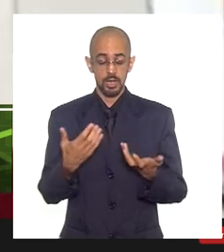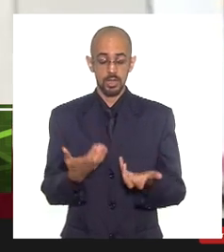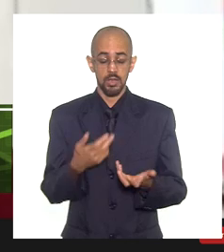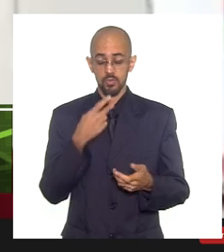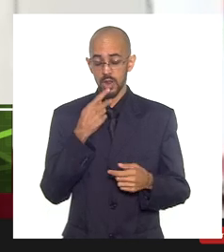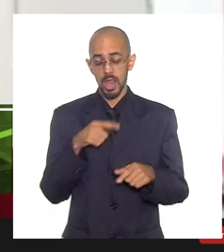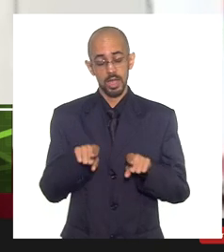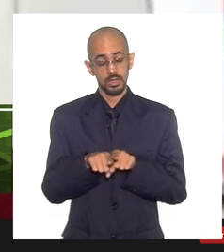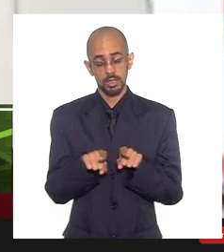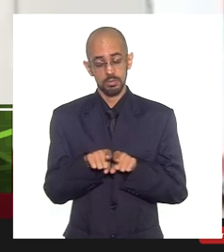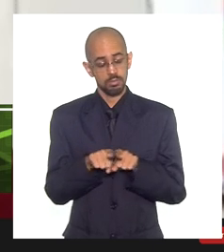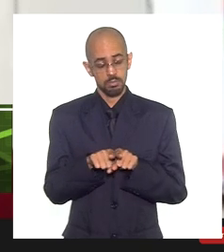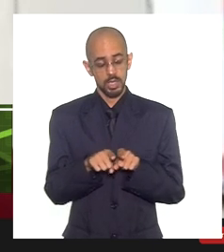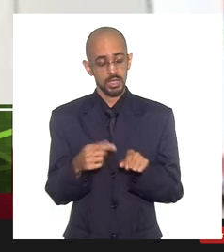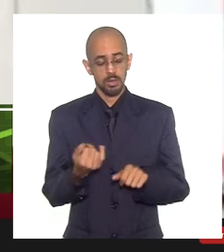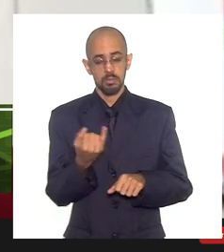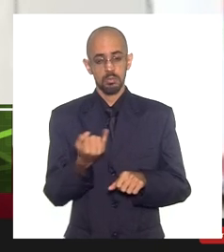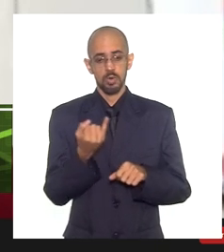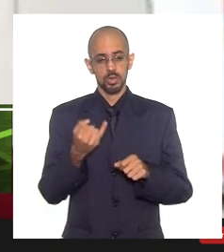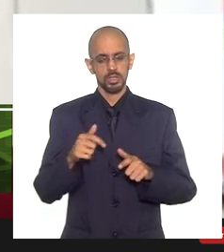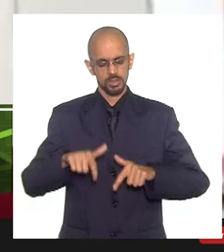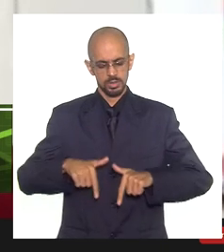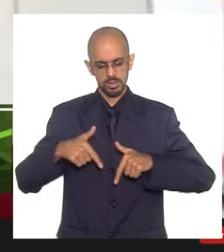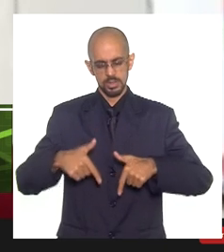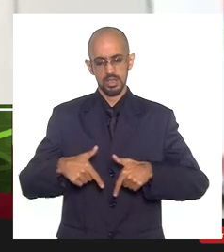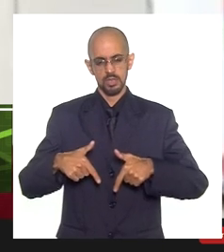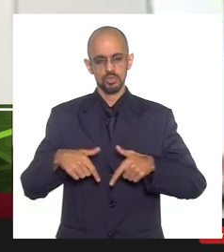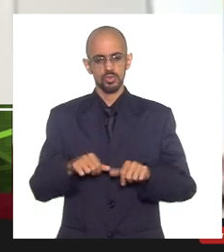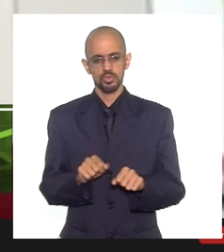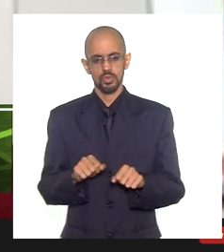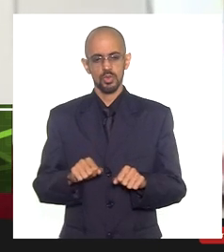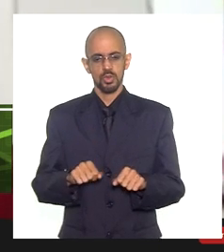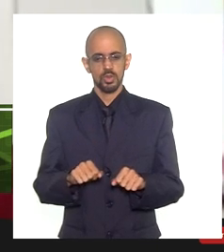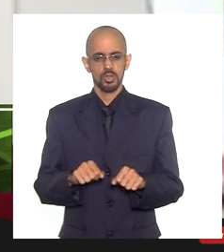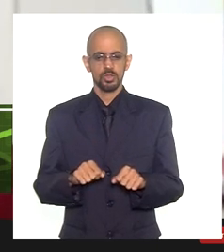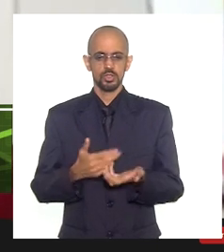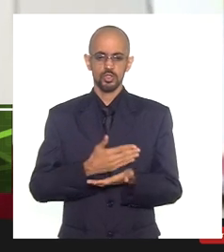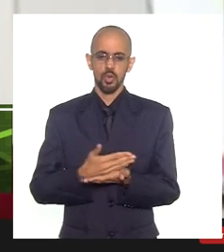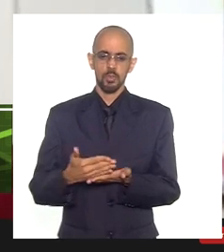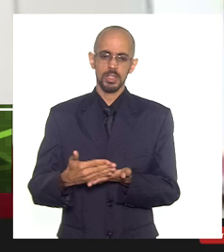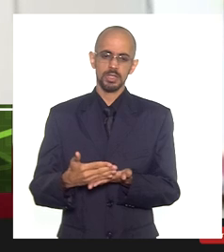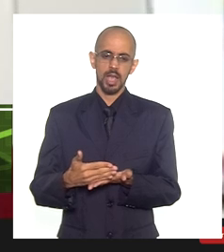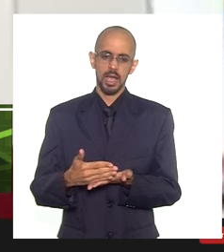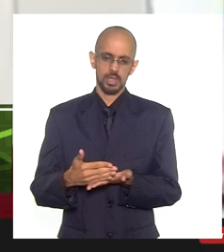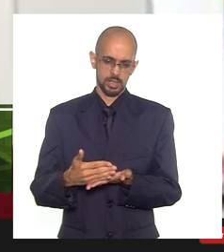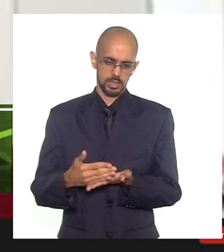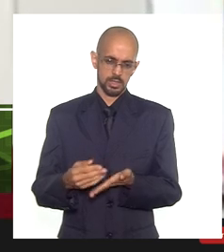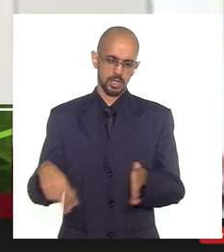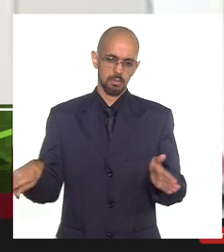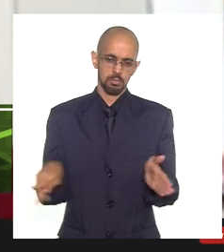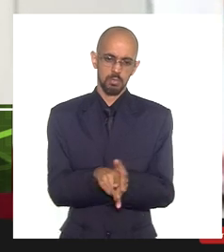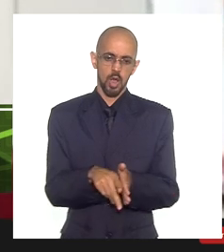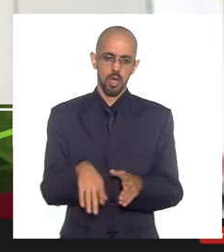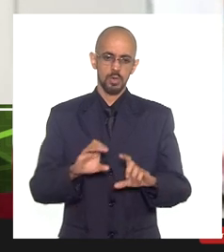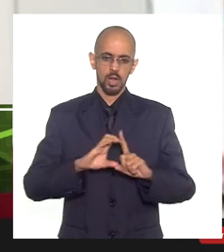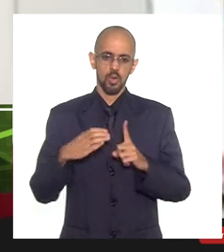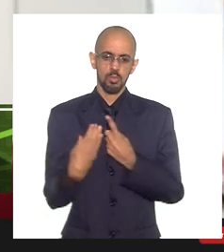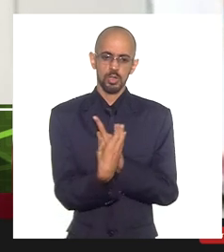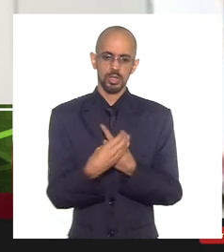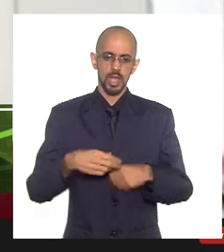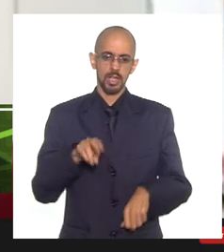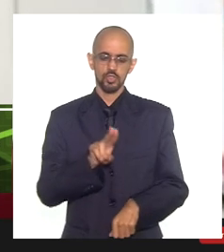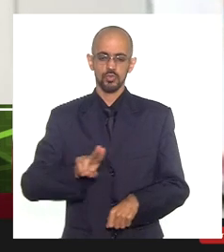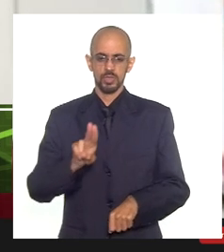dessas iniciativas partirem da comunidade universitária de uma maneira